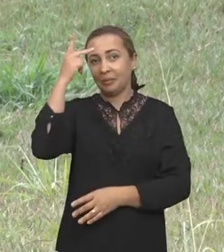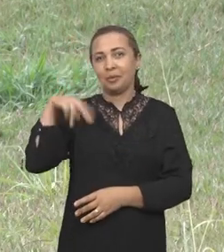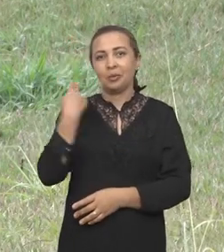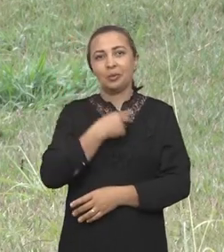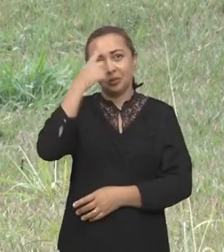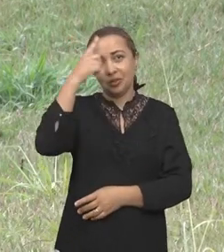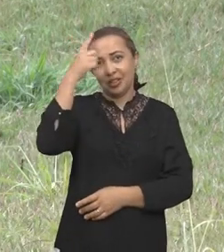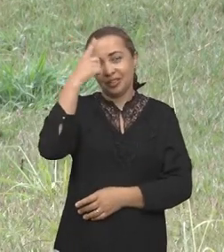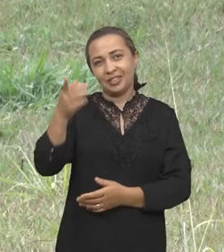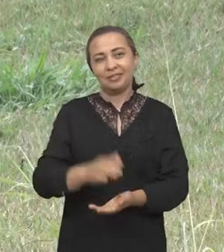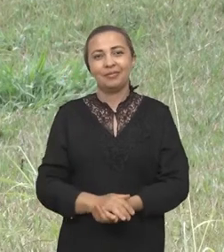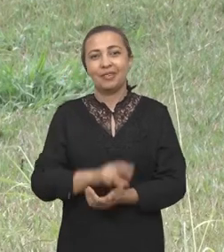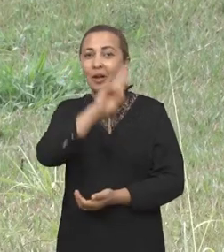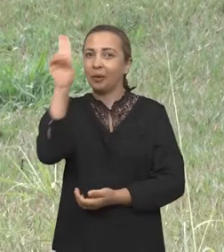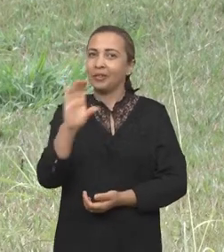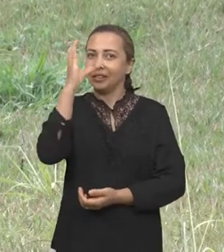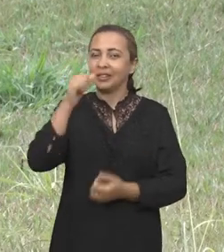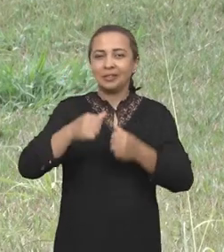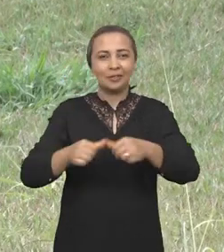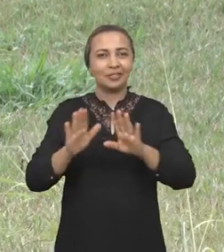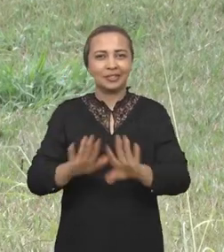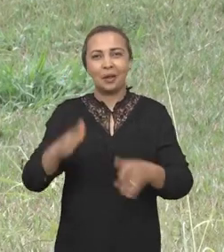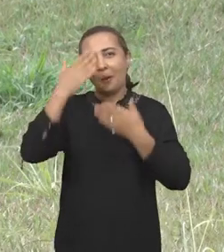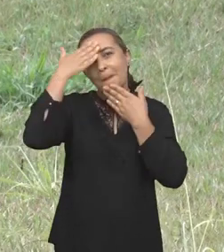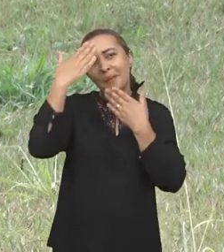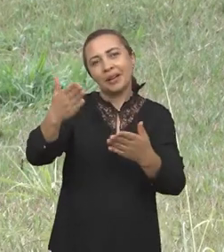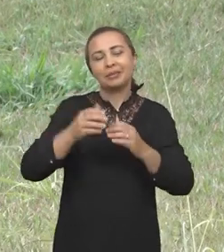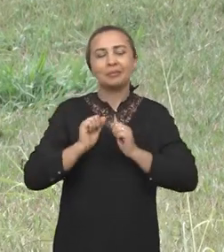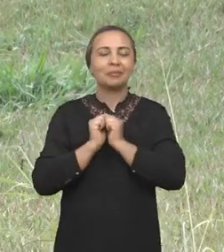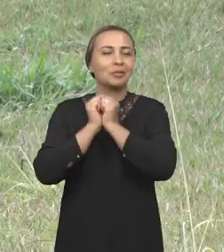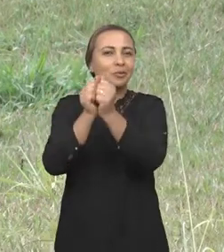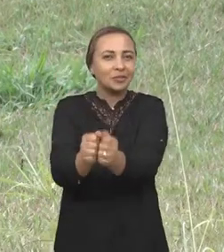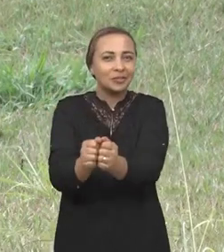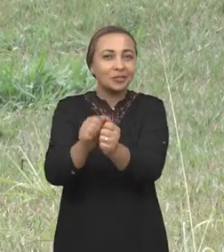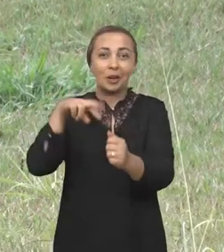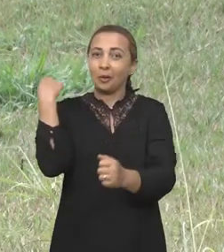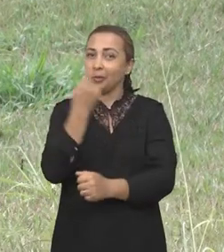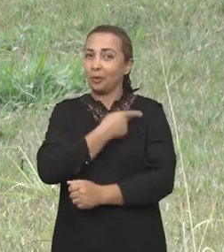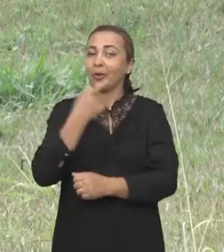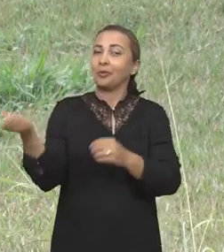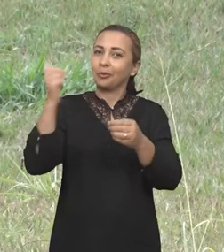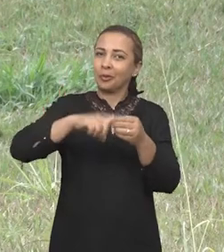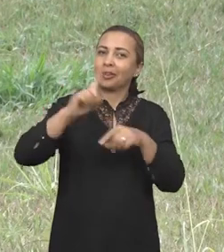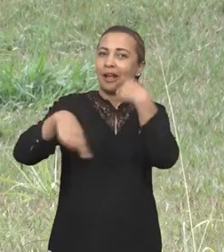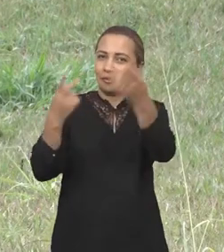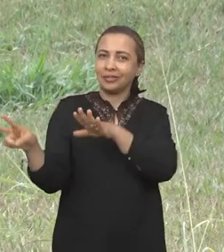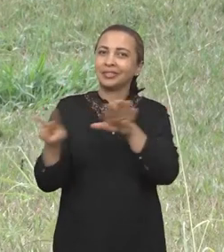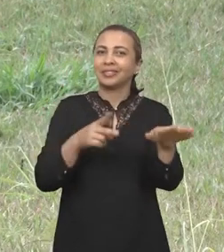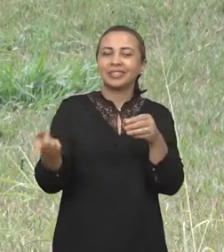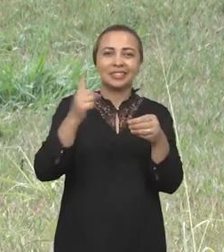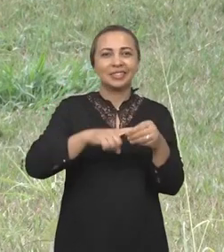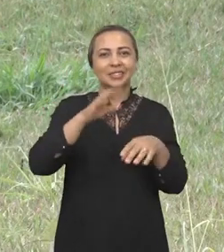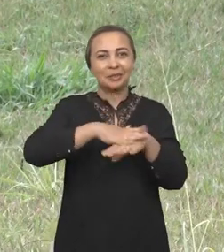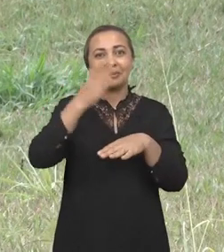dia a dia. Bom, o Universciência de hoje fica por aqui. Muito obrigada por sua companhia, mas nós voltamos na próxima semana trazendo para